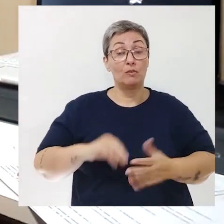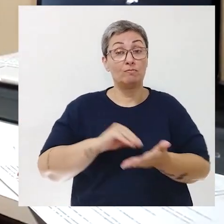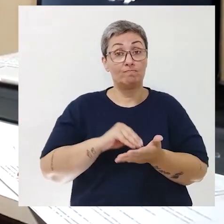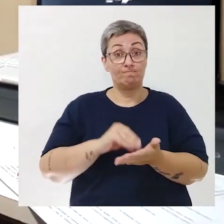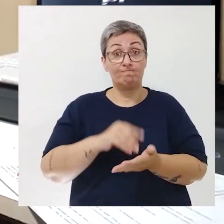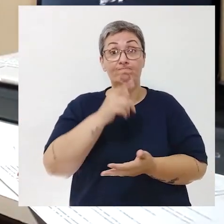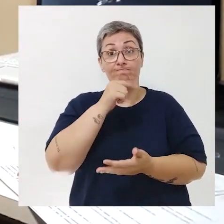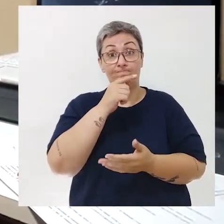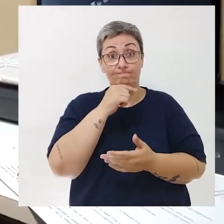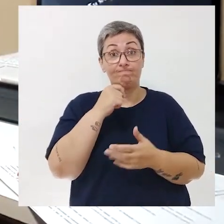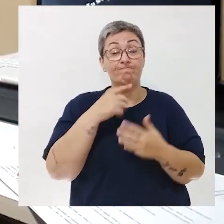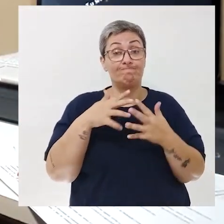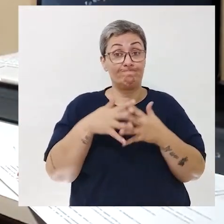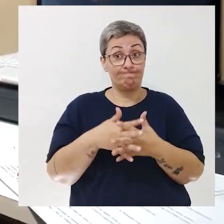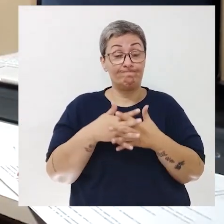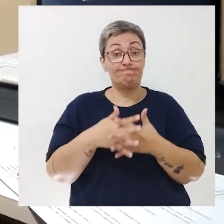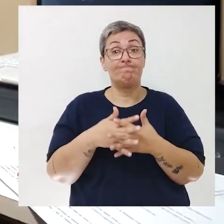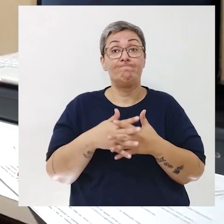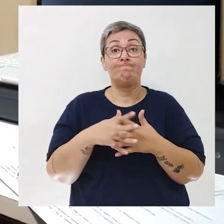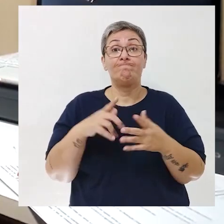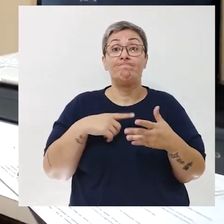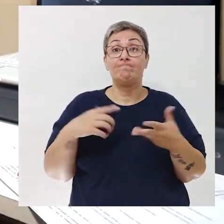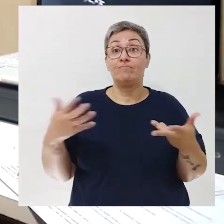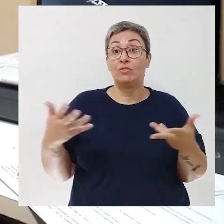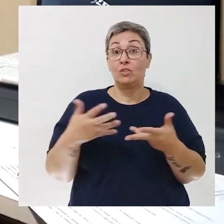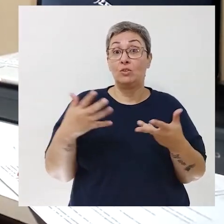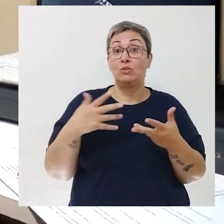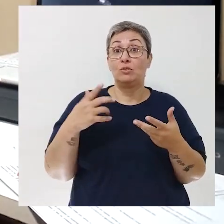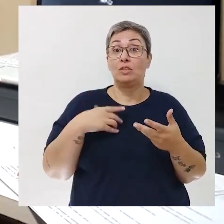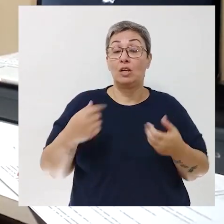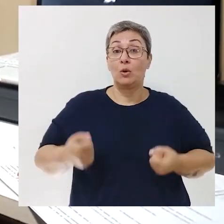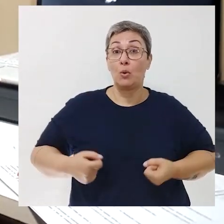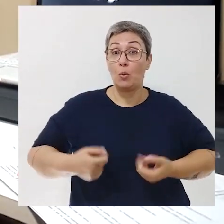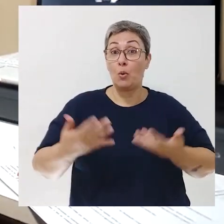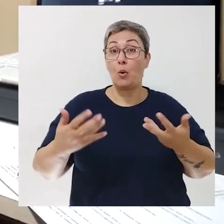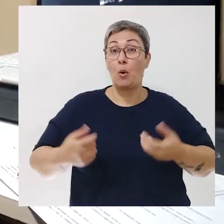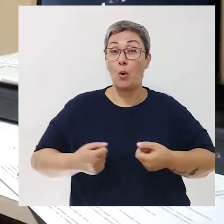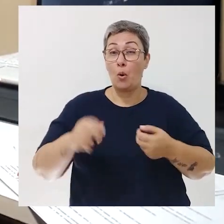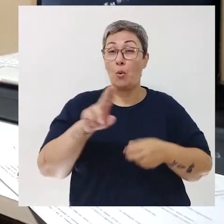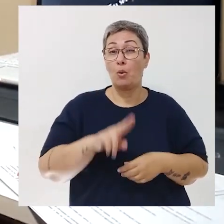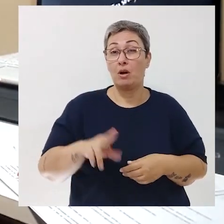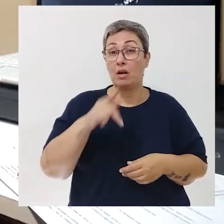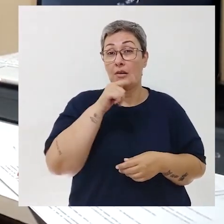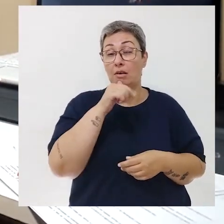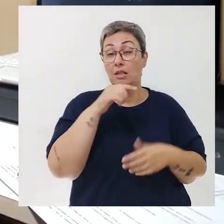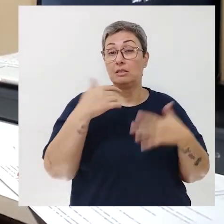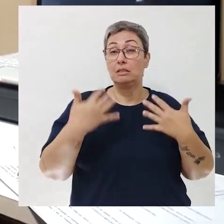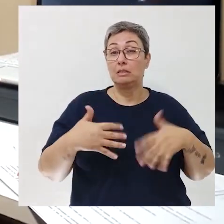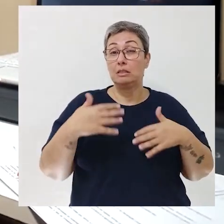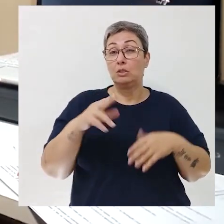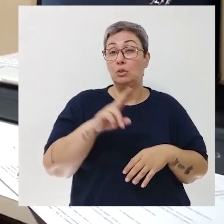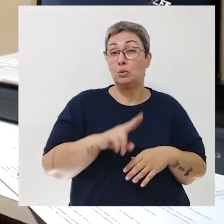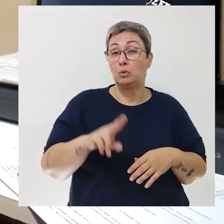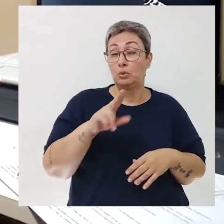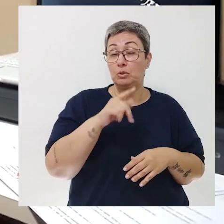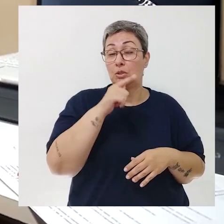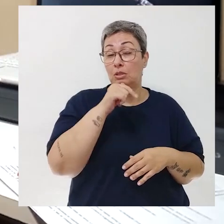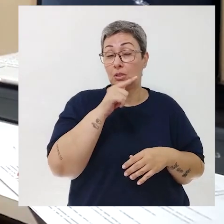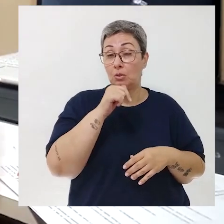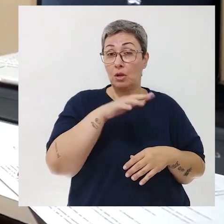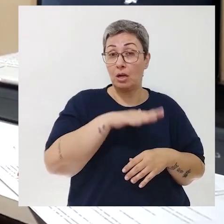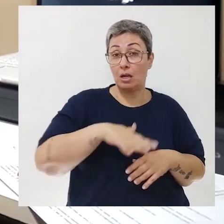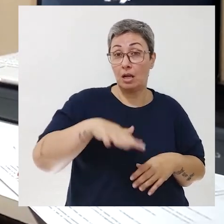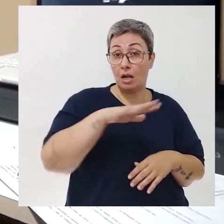esse problema. Isso é muito complicado. Temos hoje um consumo grande de água, além do uso na água